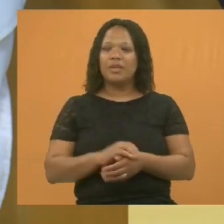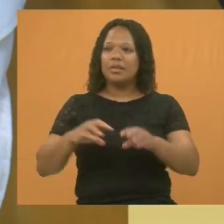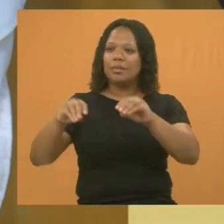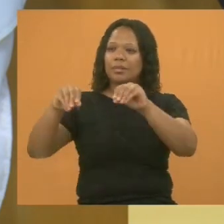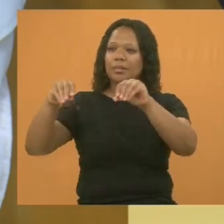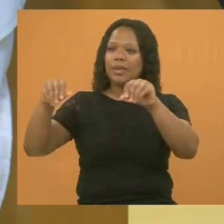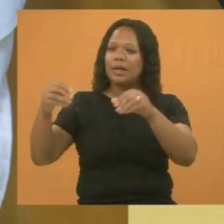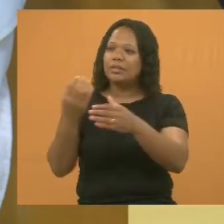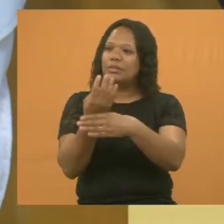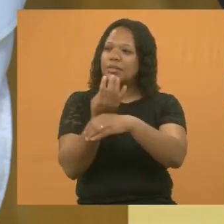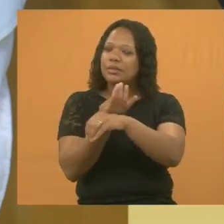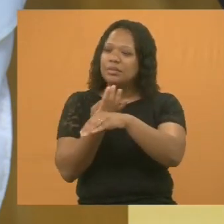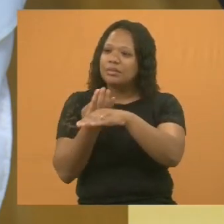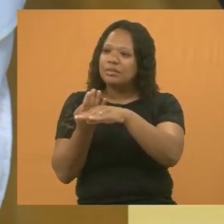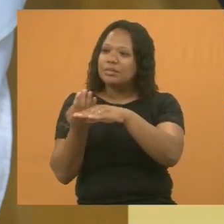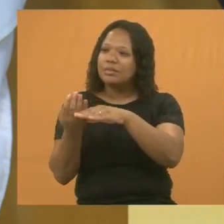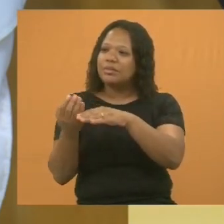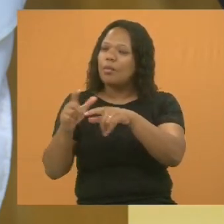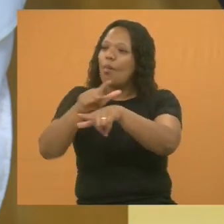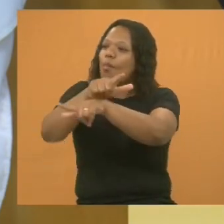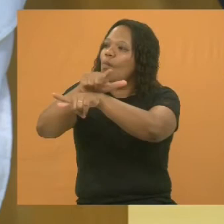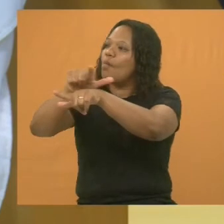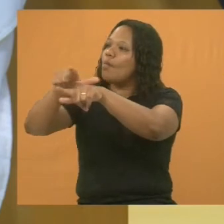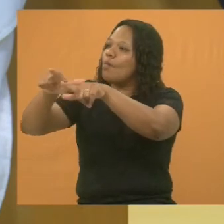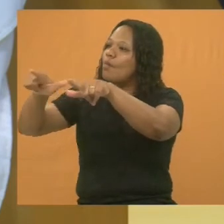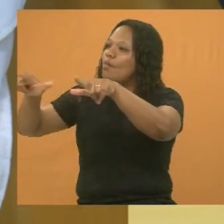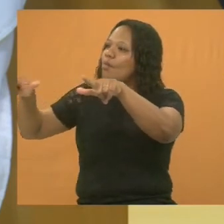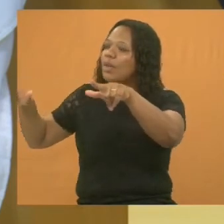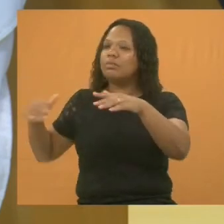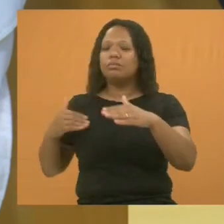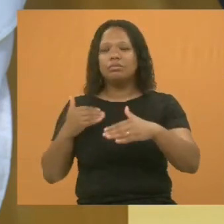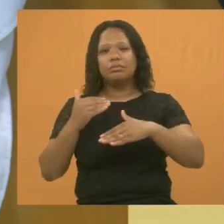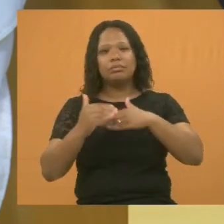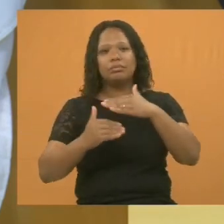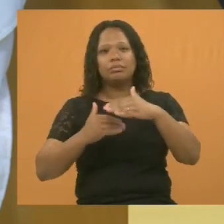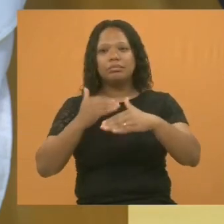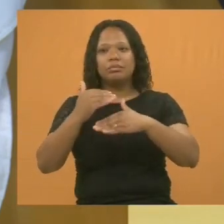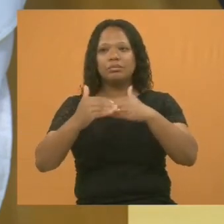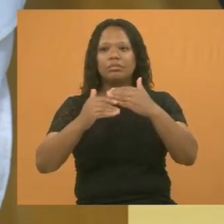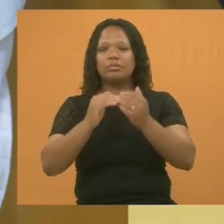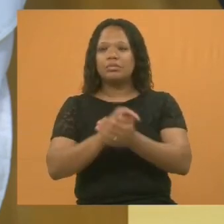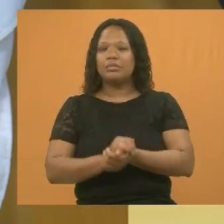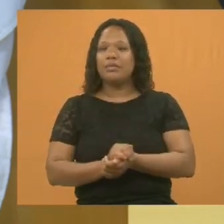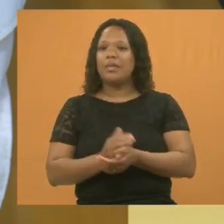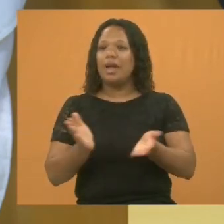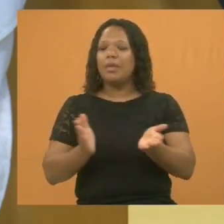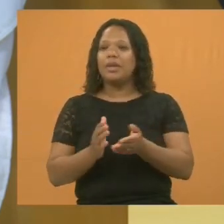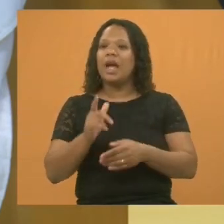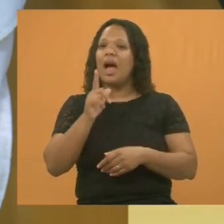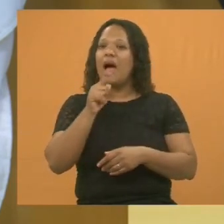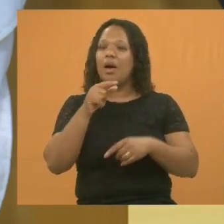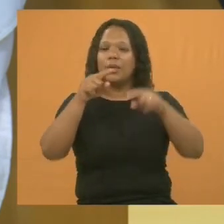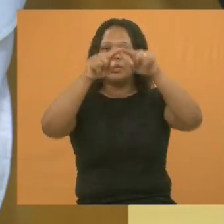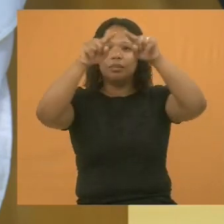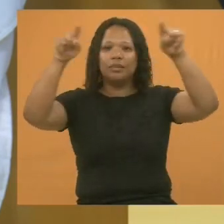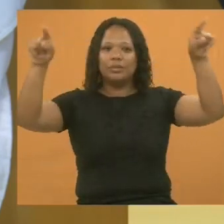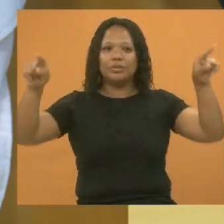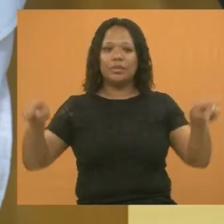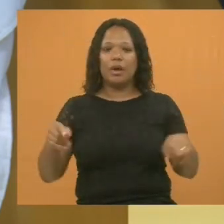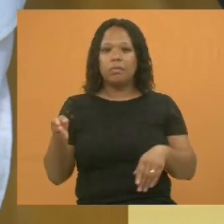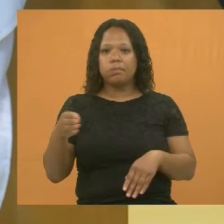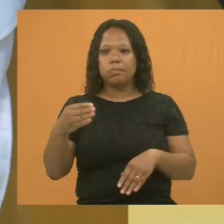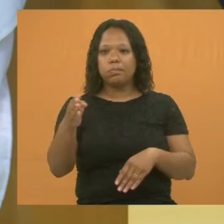sem nada. Bem, passou-se o tempo e nós temos ali o aquário e o Colinas logo